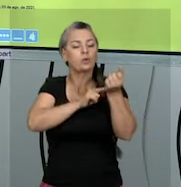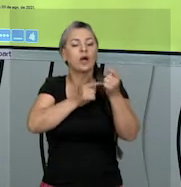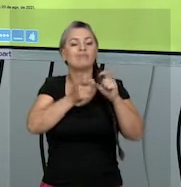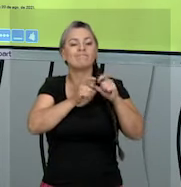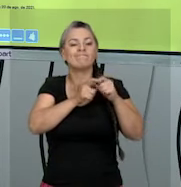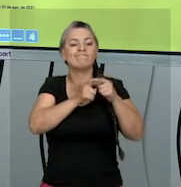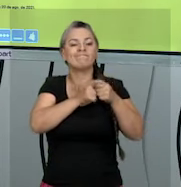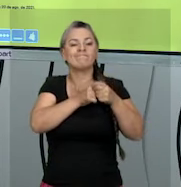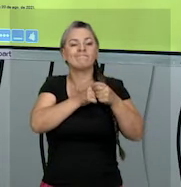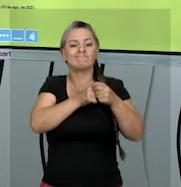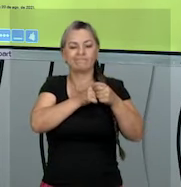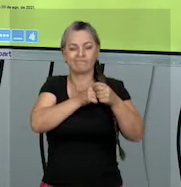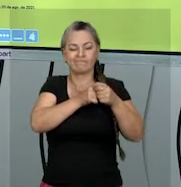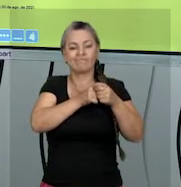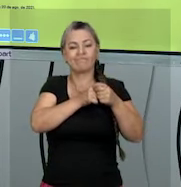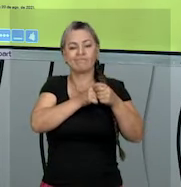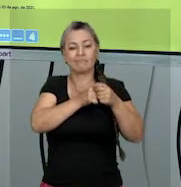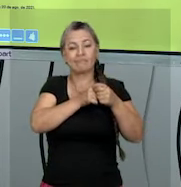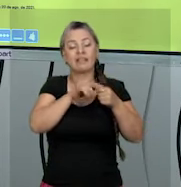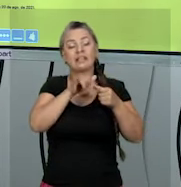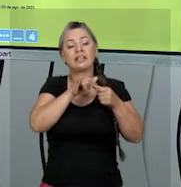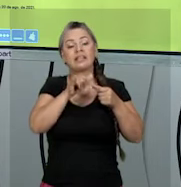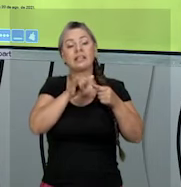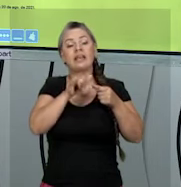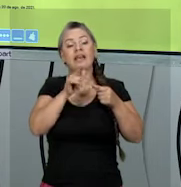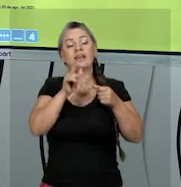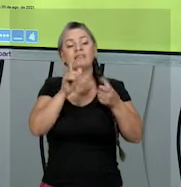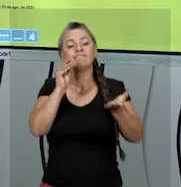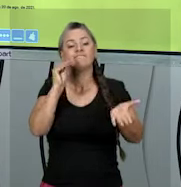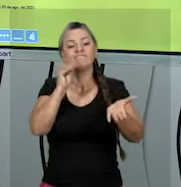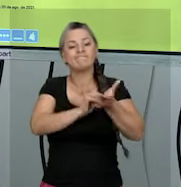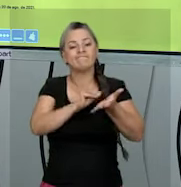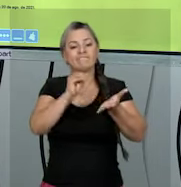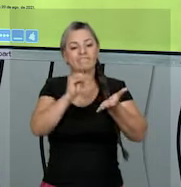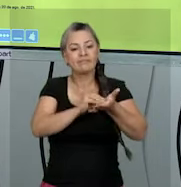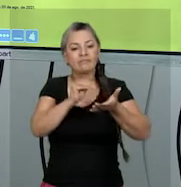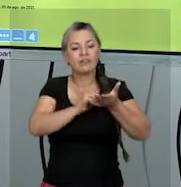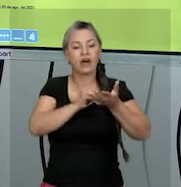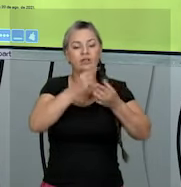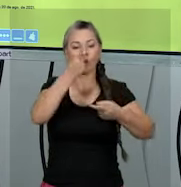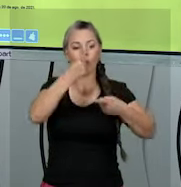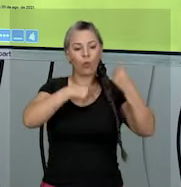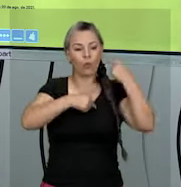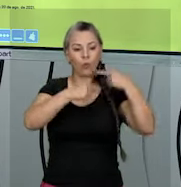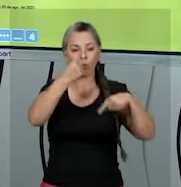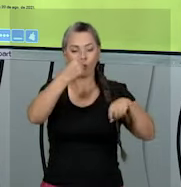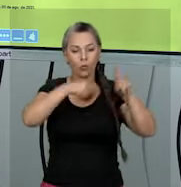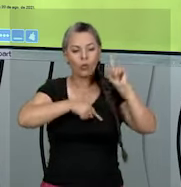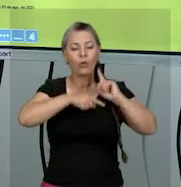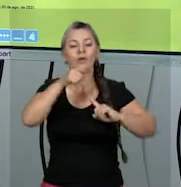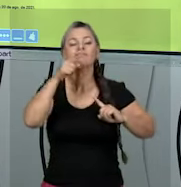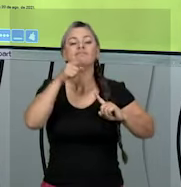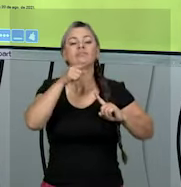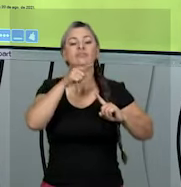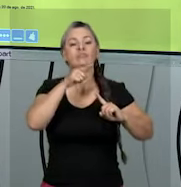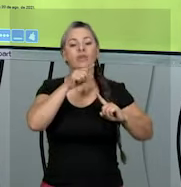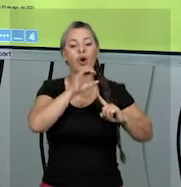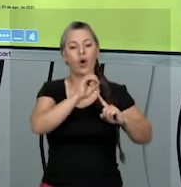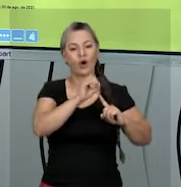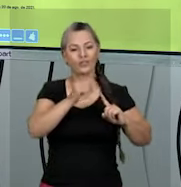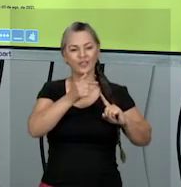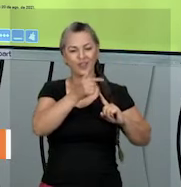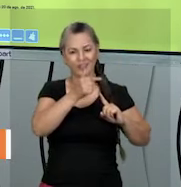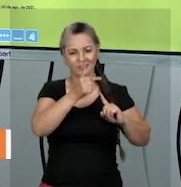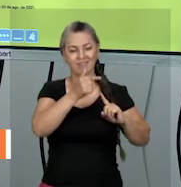nutrientes, não vai acontecer, por exemplo, a chegada do oxigênio para fazer respiração